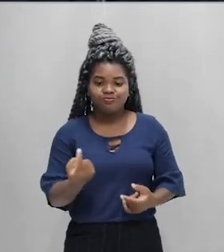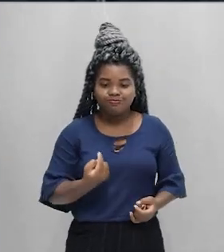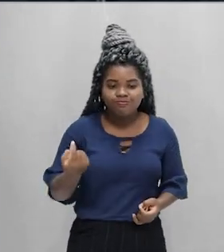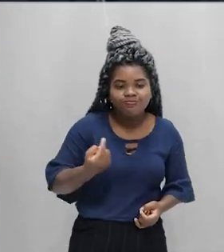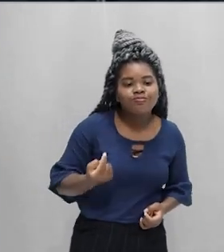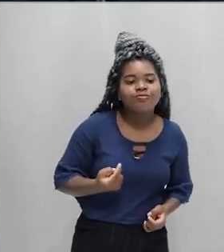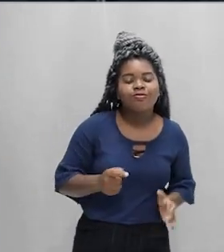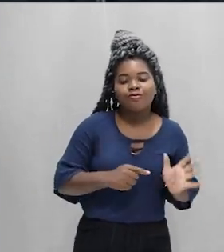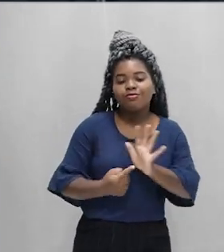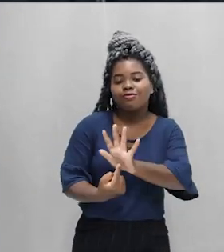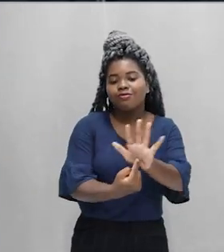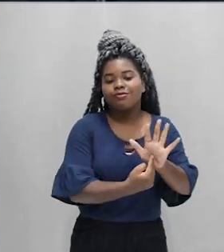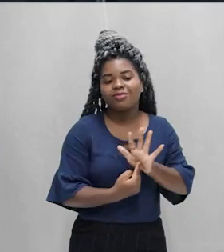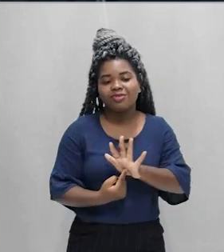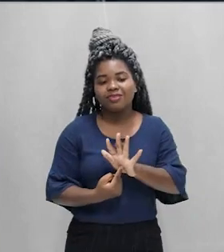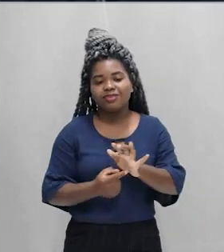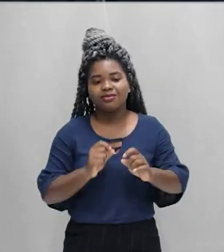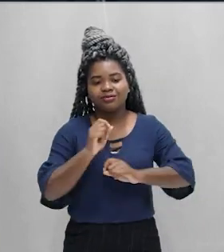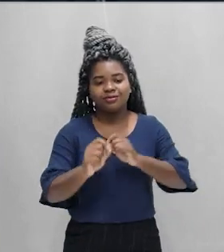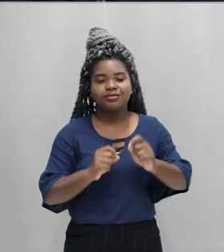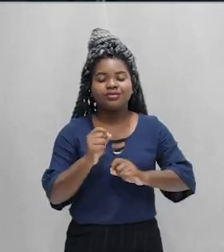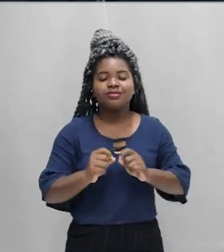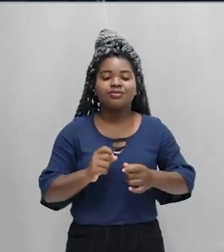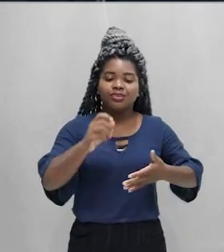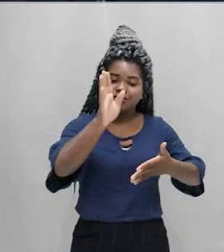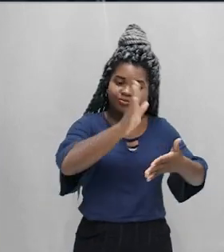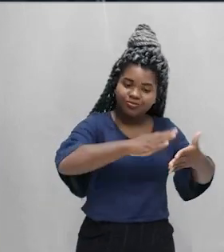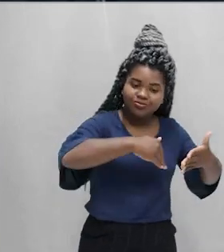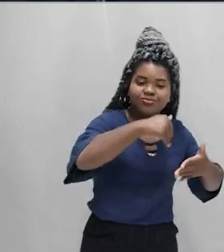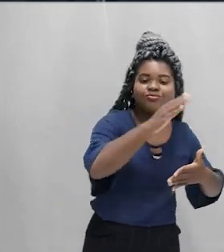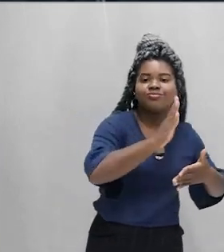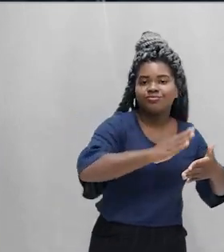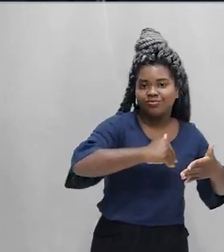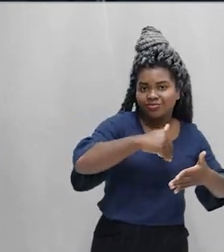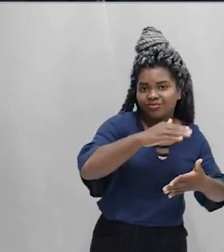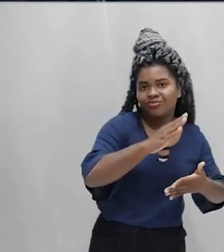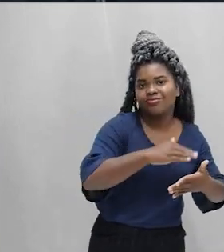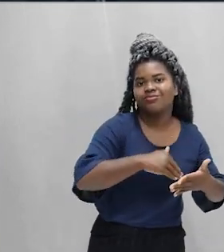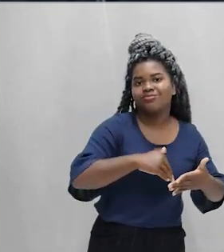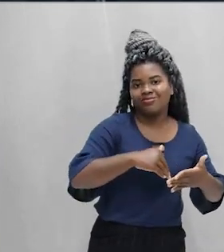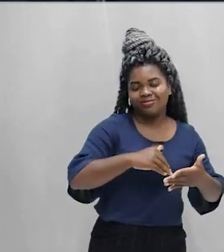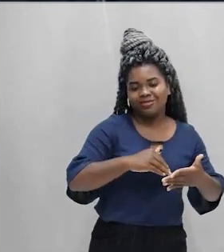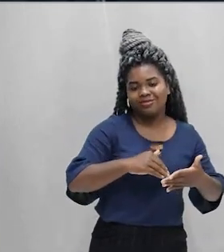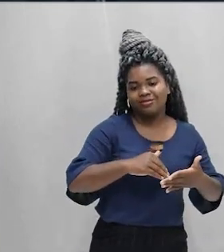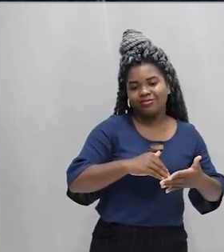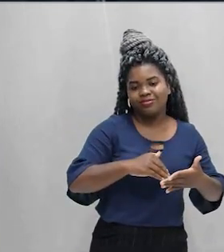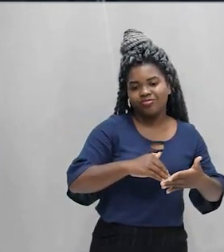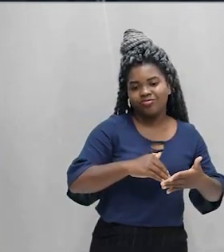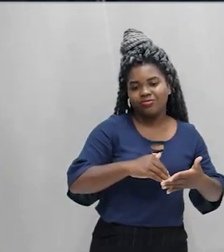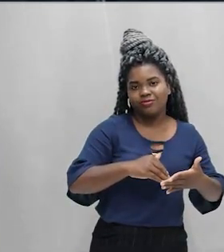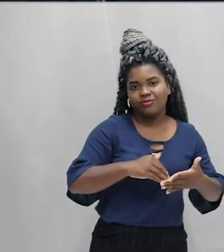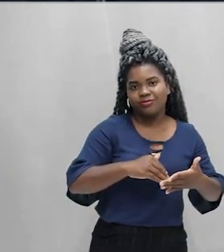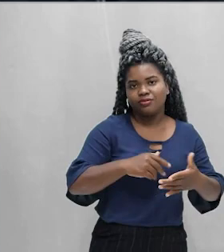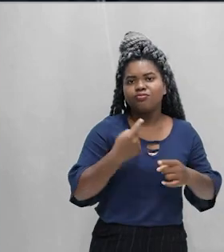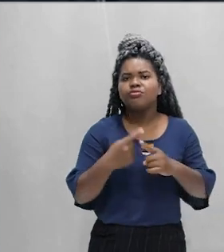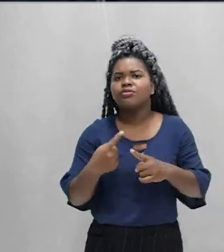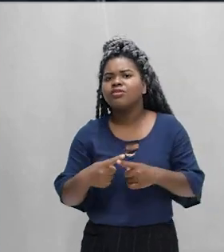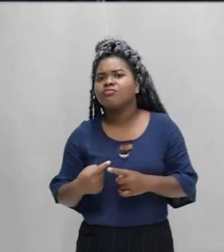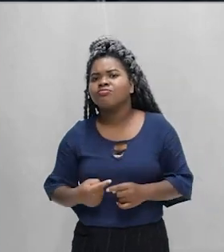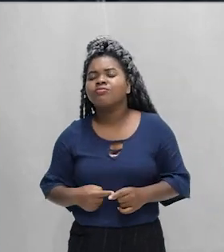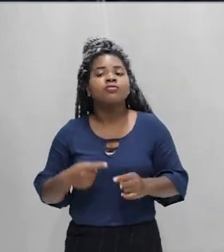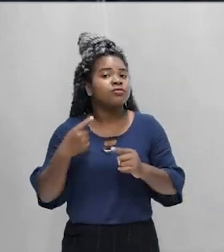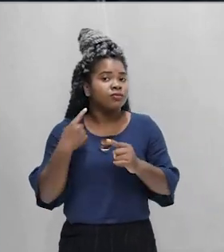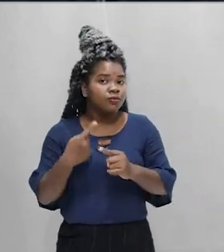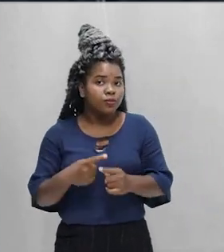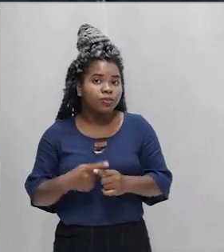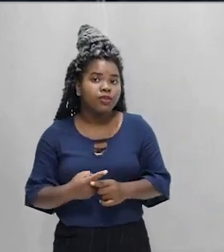ser apresentados em obras. Por que essa investigação é de caráter individual? Porque